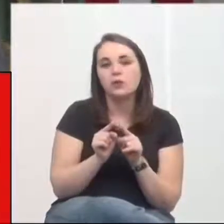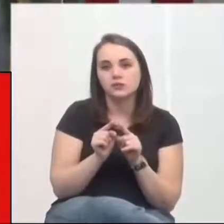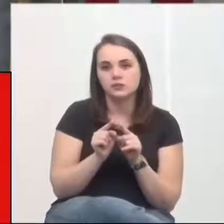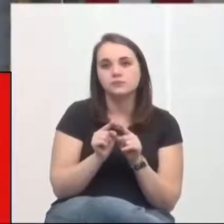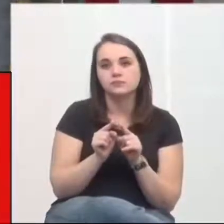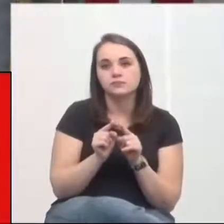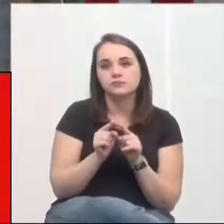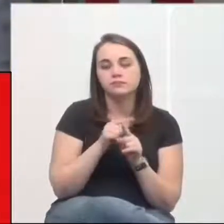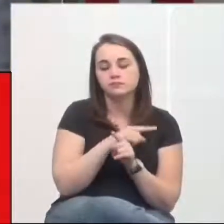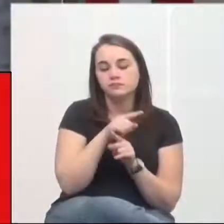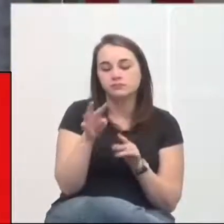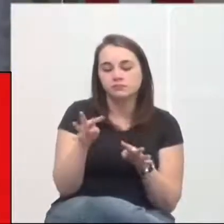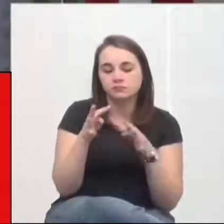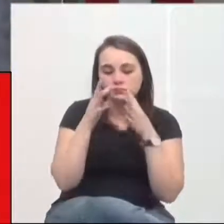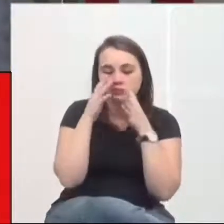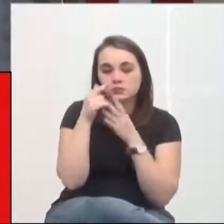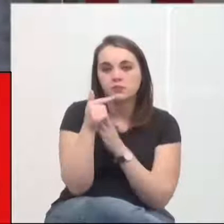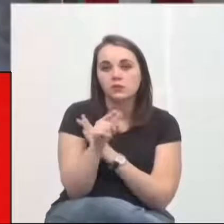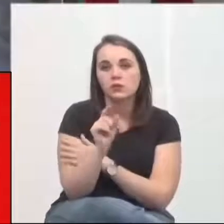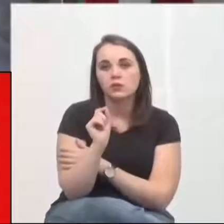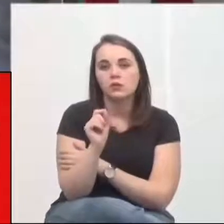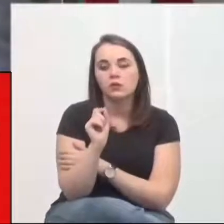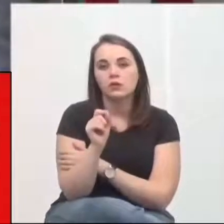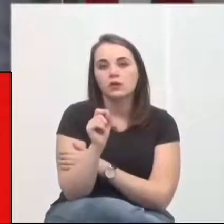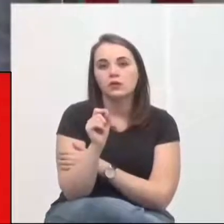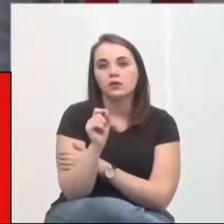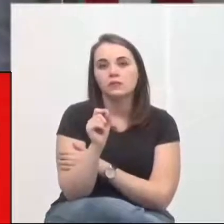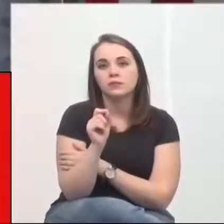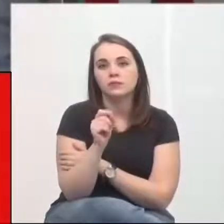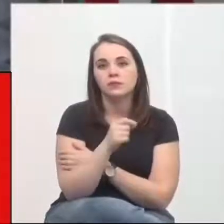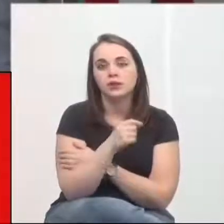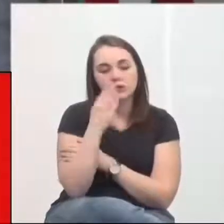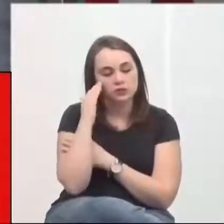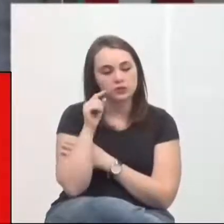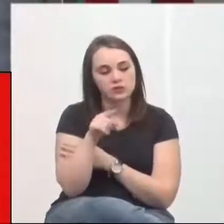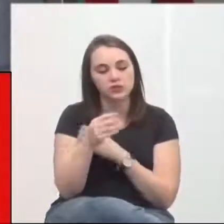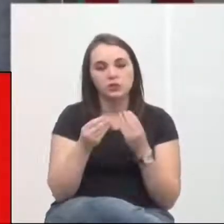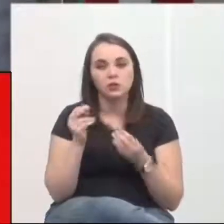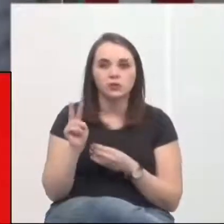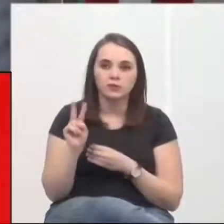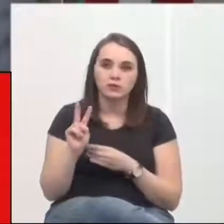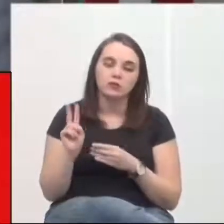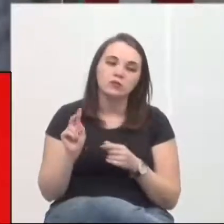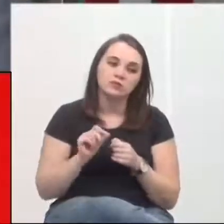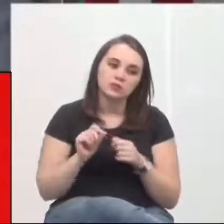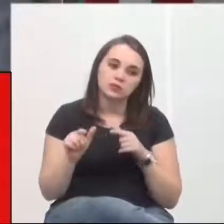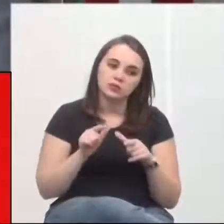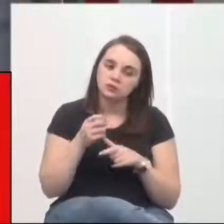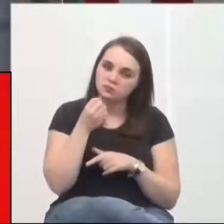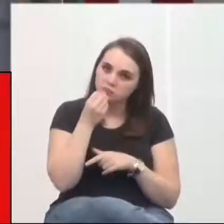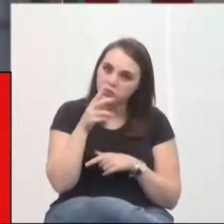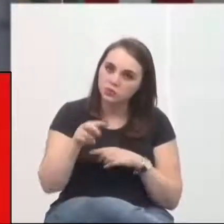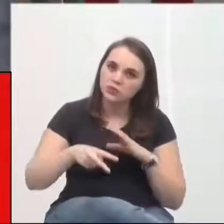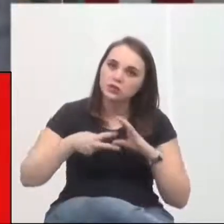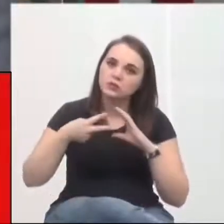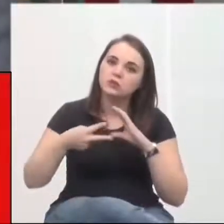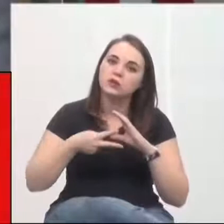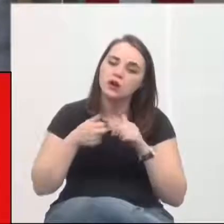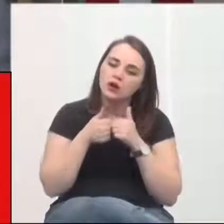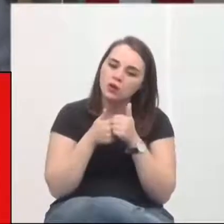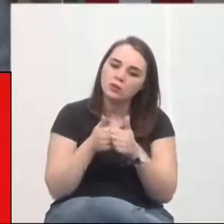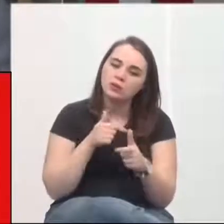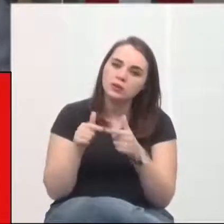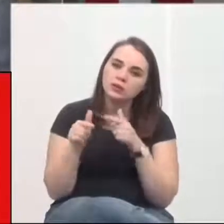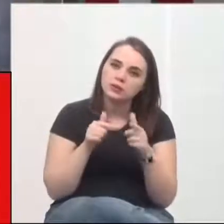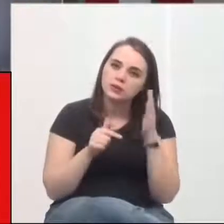eu chamo a atenção, secretário, para esses pontos. Eu sei que o senhor, como vereador, fez um trabalho muito legal nessa casa e acompanhou muitas obras e sabe,